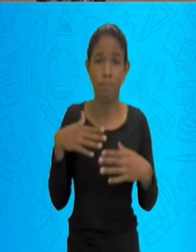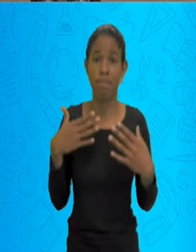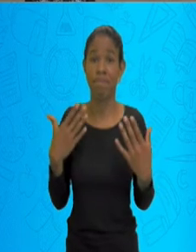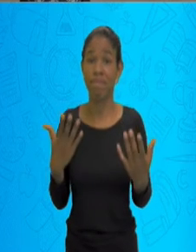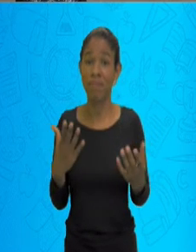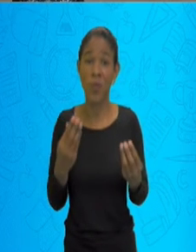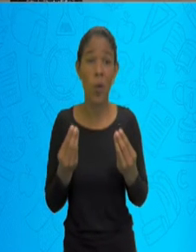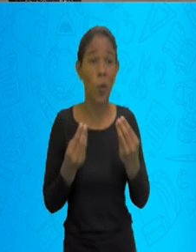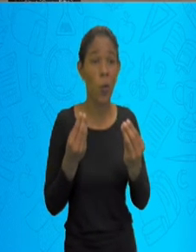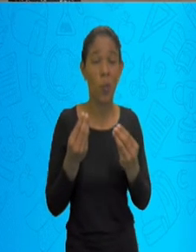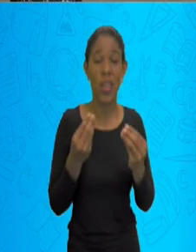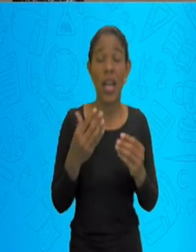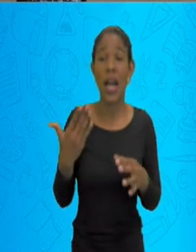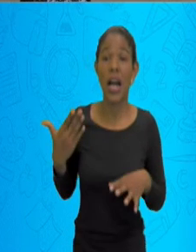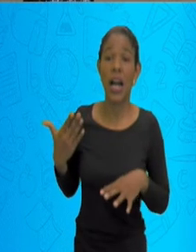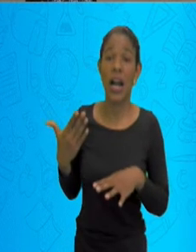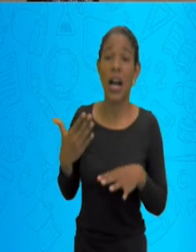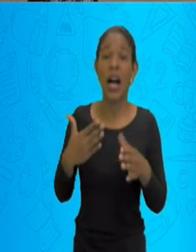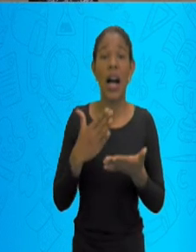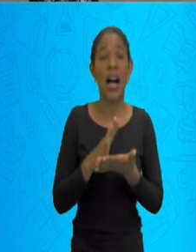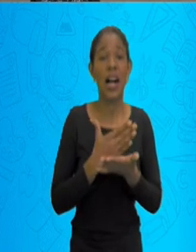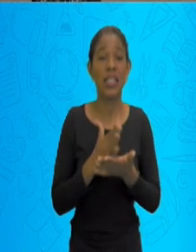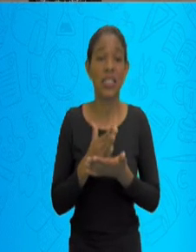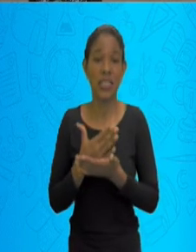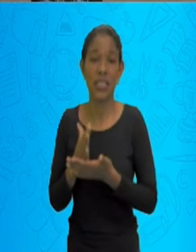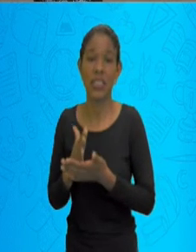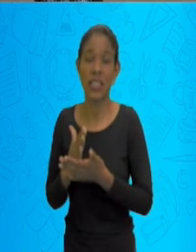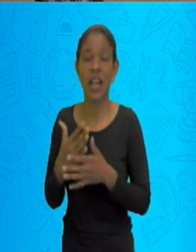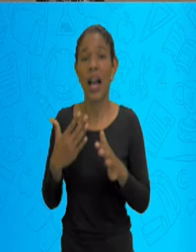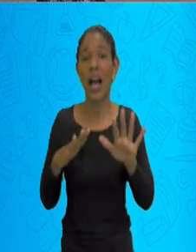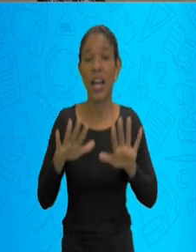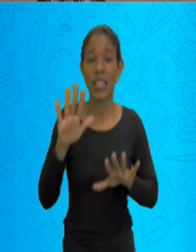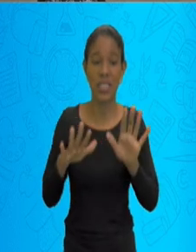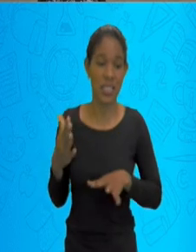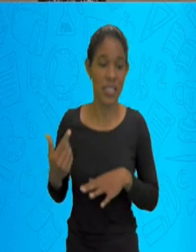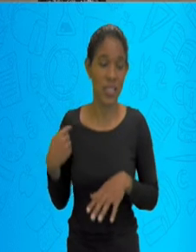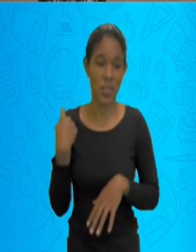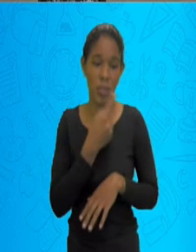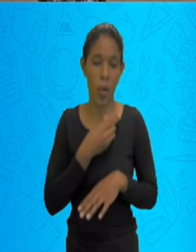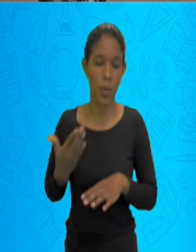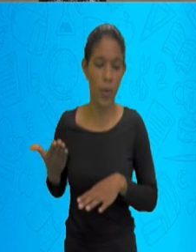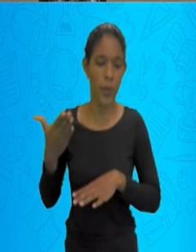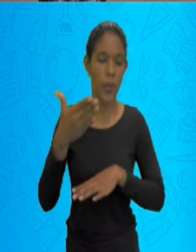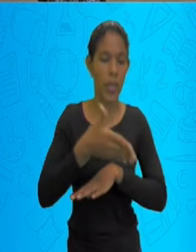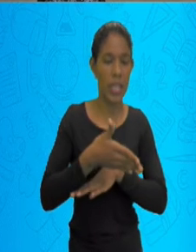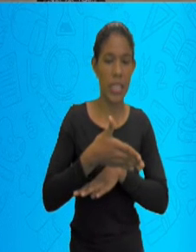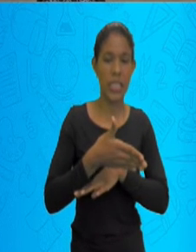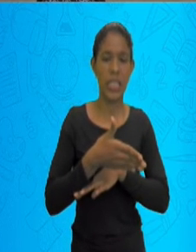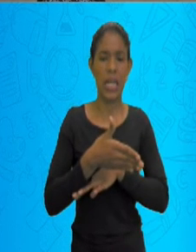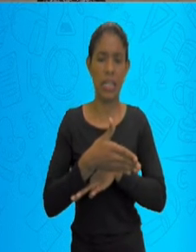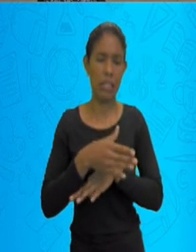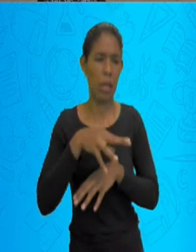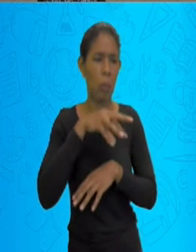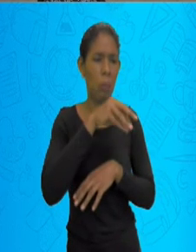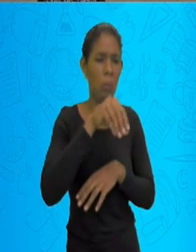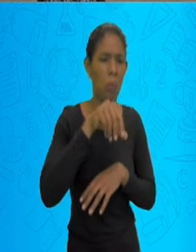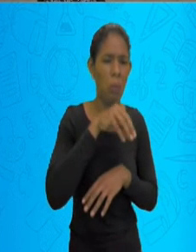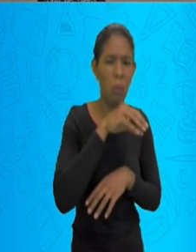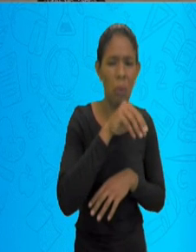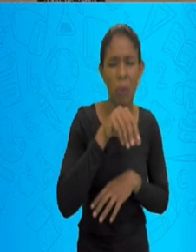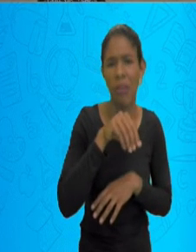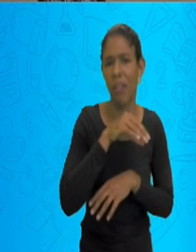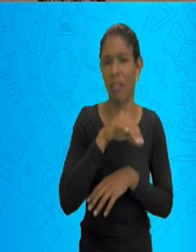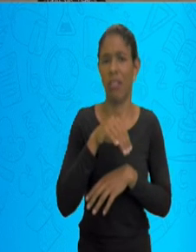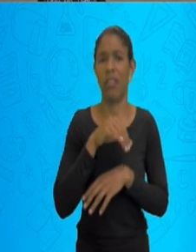contato, entra num lugar, está muito fechado, um ambiente com cheiro de mofo, né? O ar um pouco